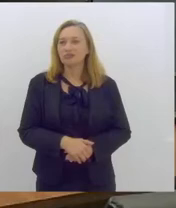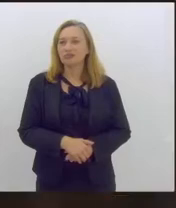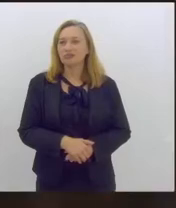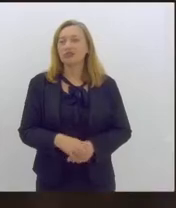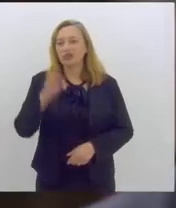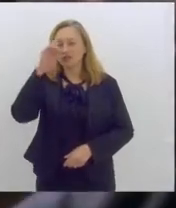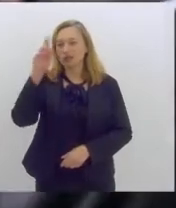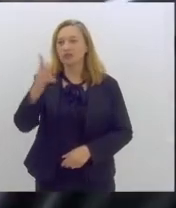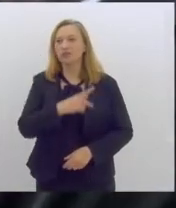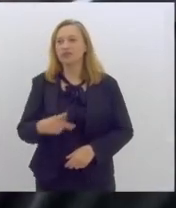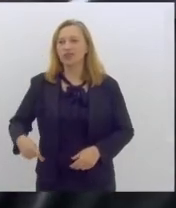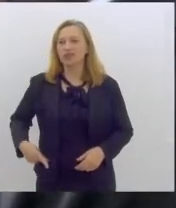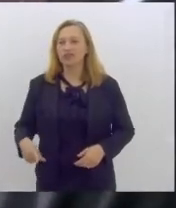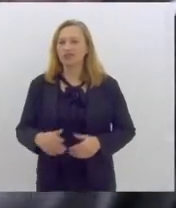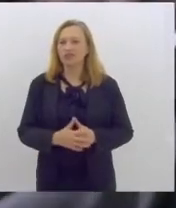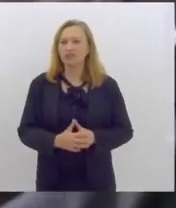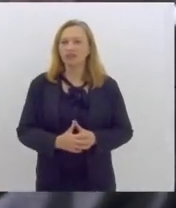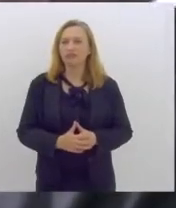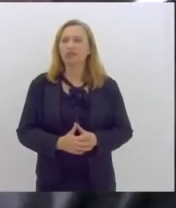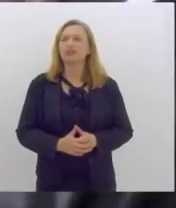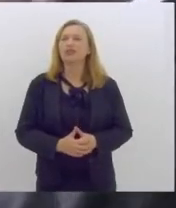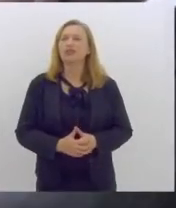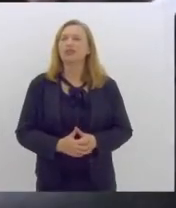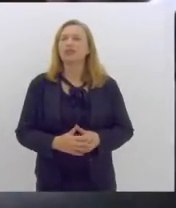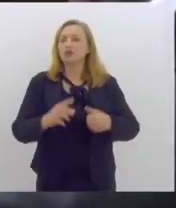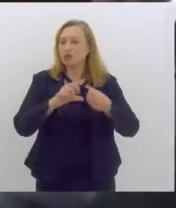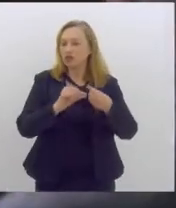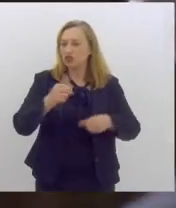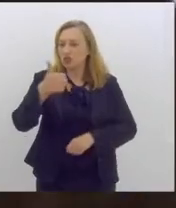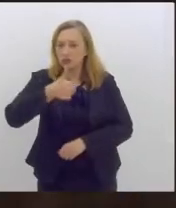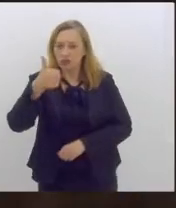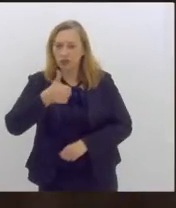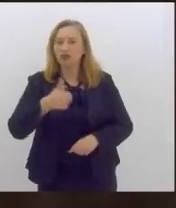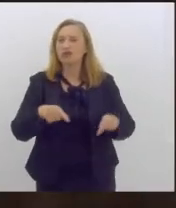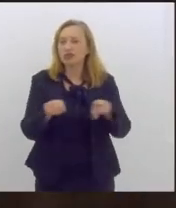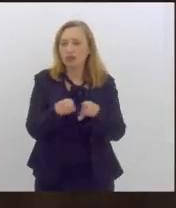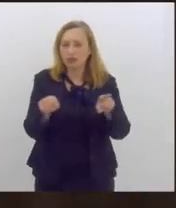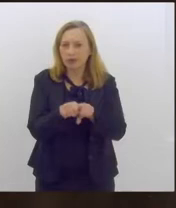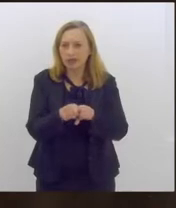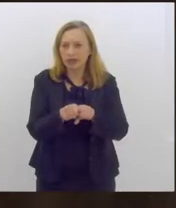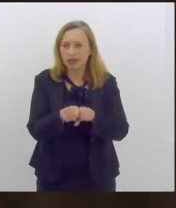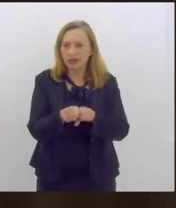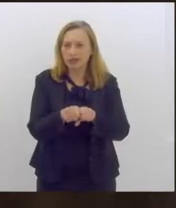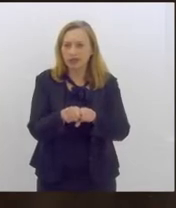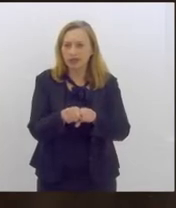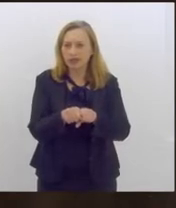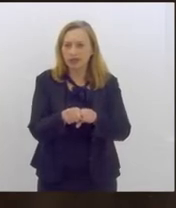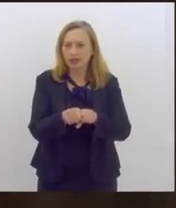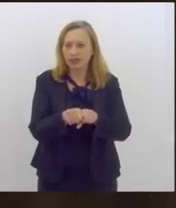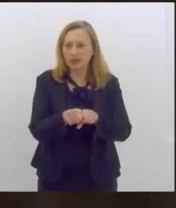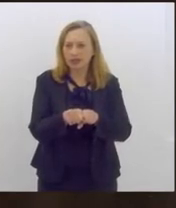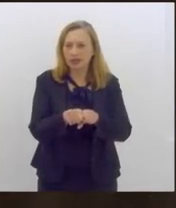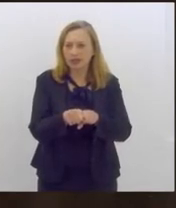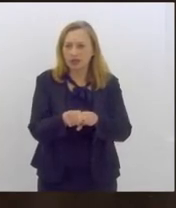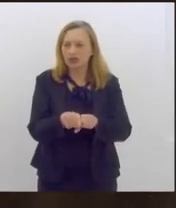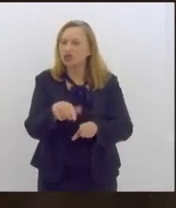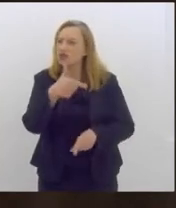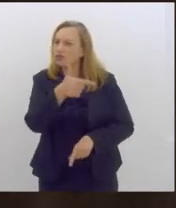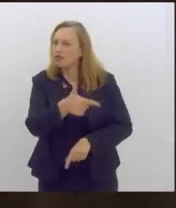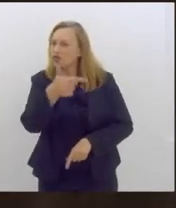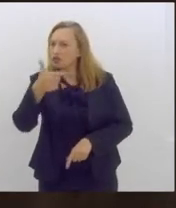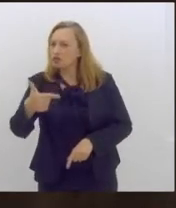é só Presidente Além disso no artigo primeiro também tá lançado dia-dia